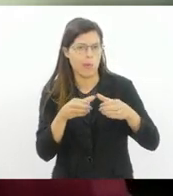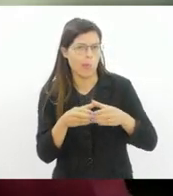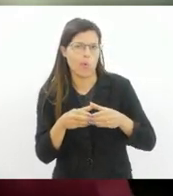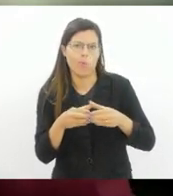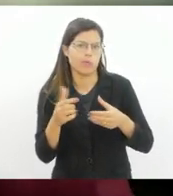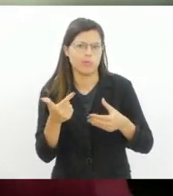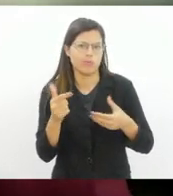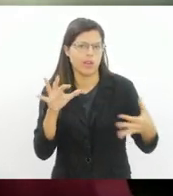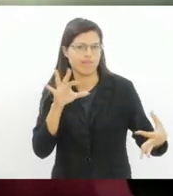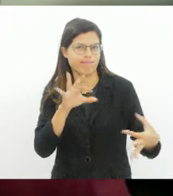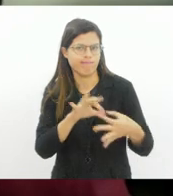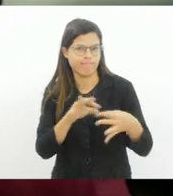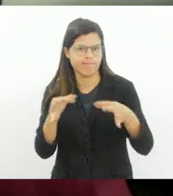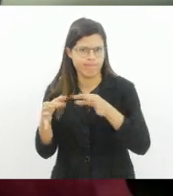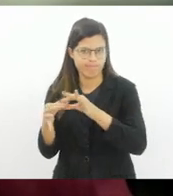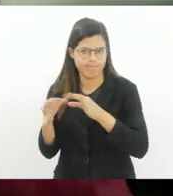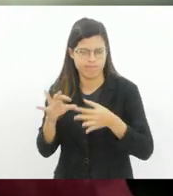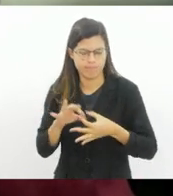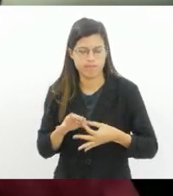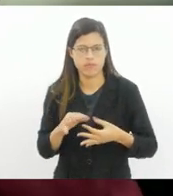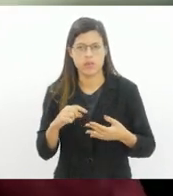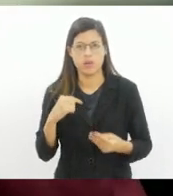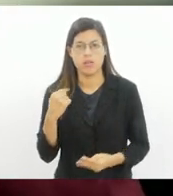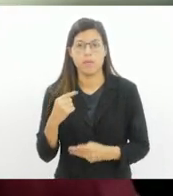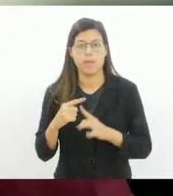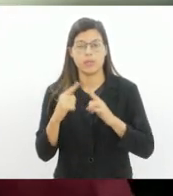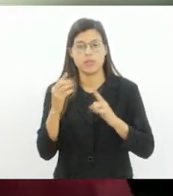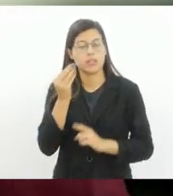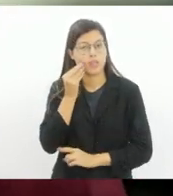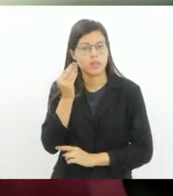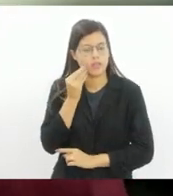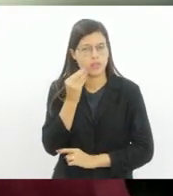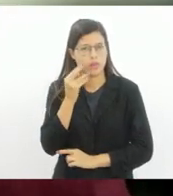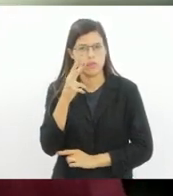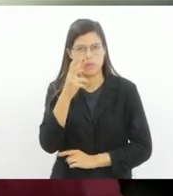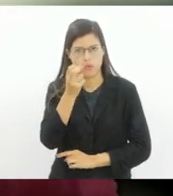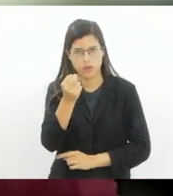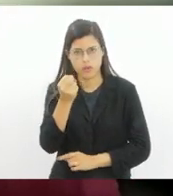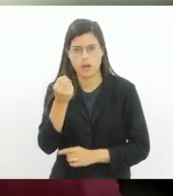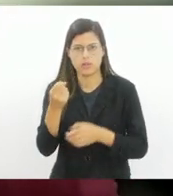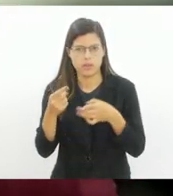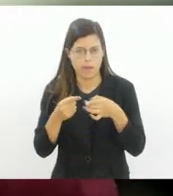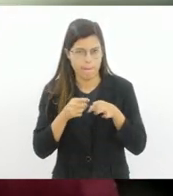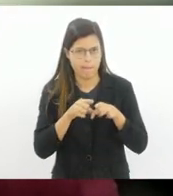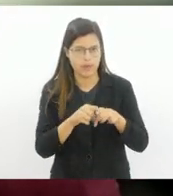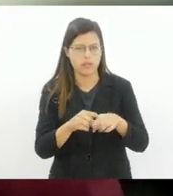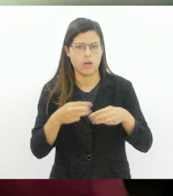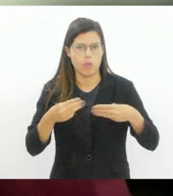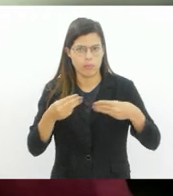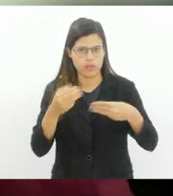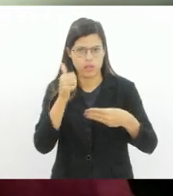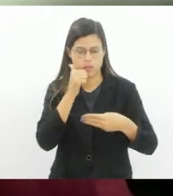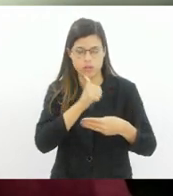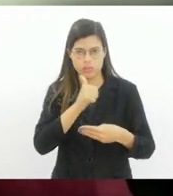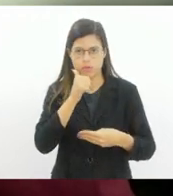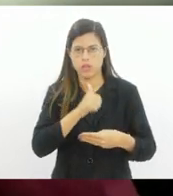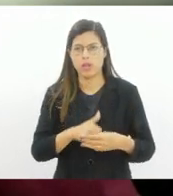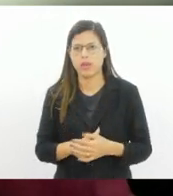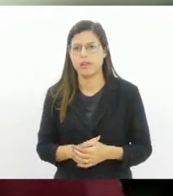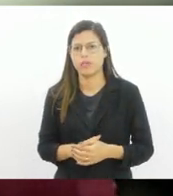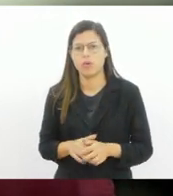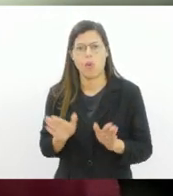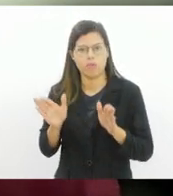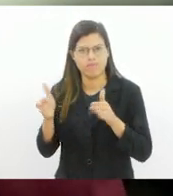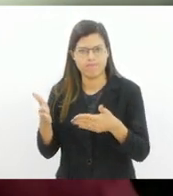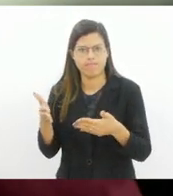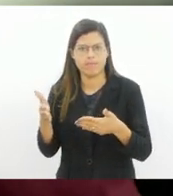desarticulada, mas a gente vem tentando fortalecer, inclusive com a parceria do Ministério das Mulheres, e olhando especialmente